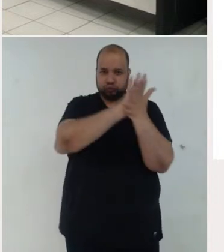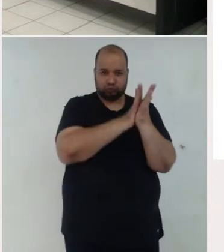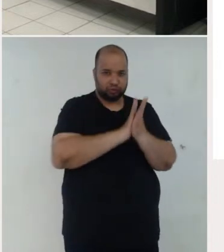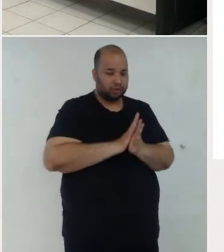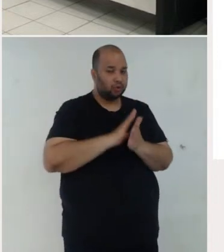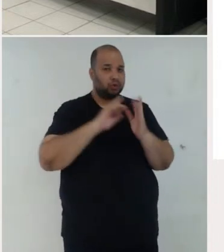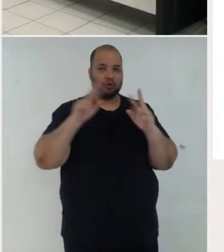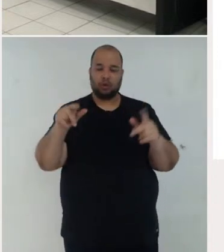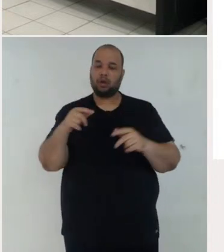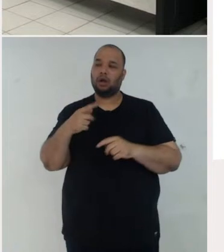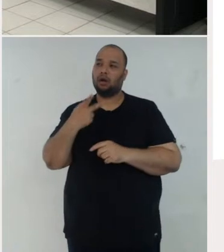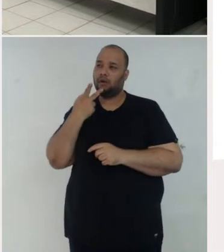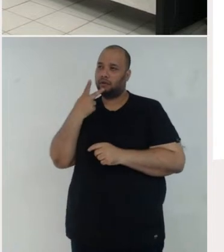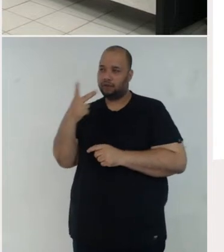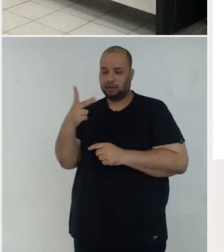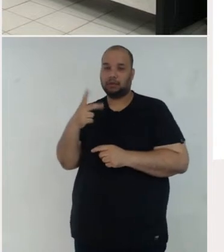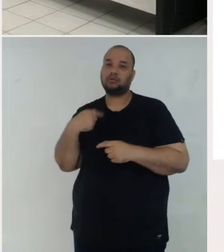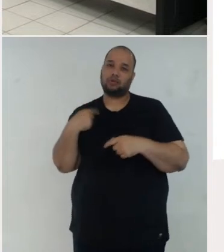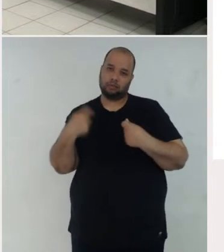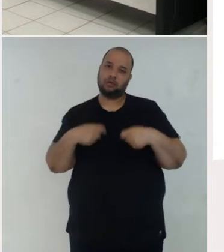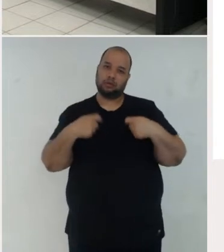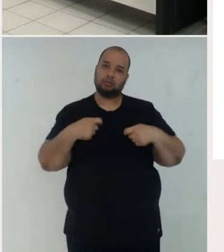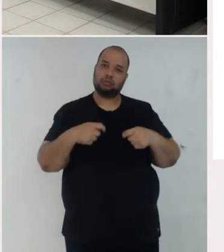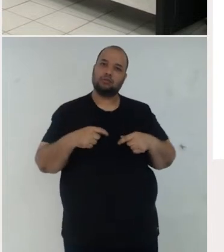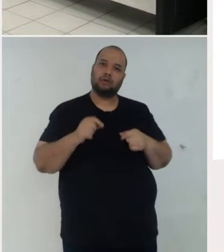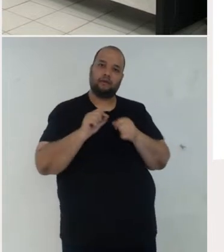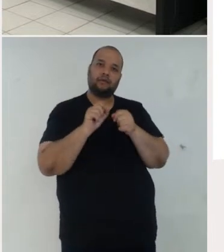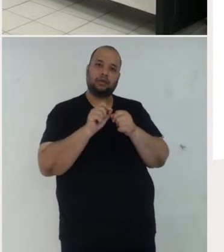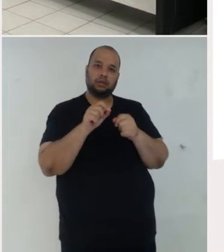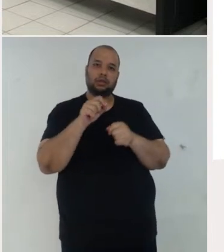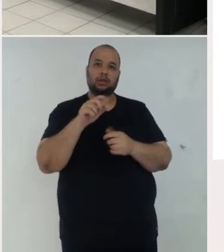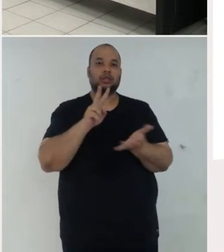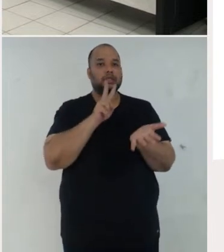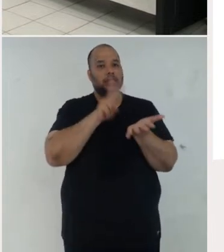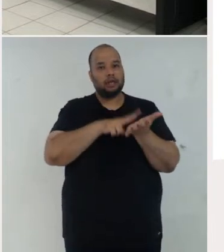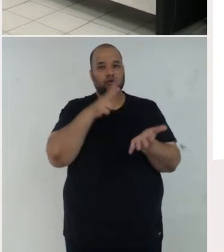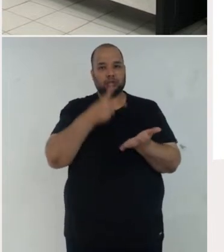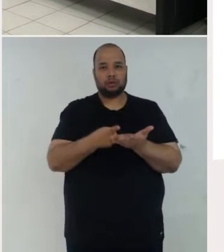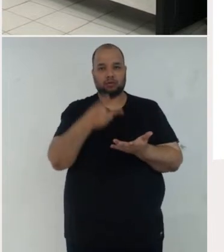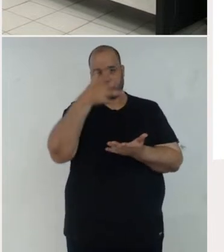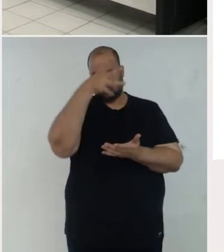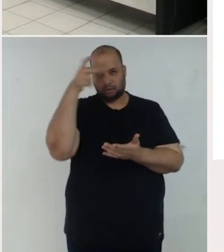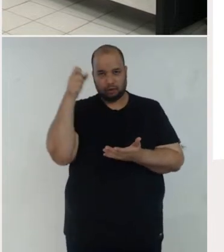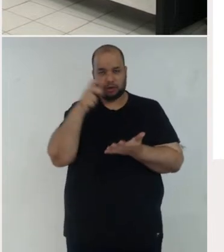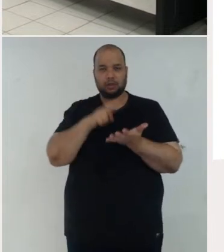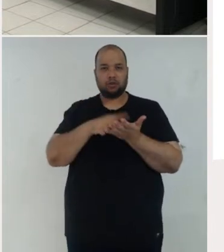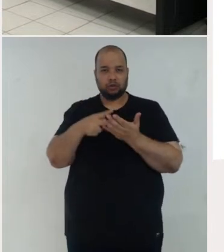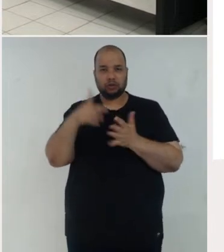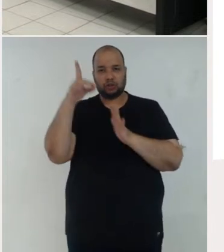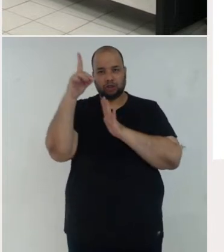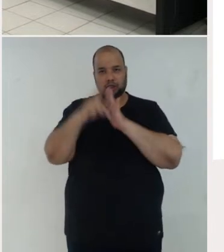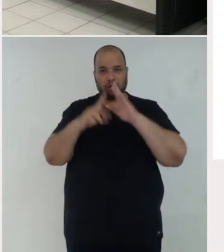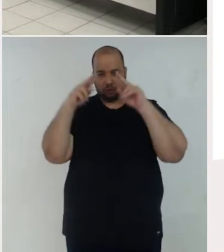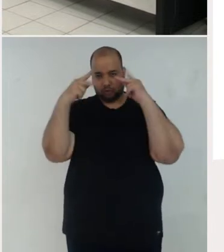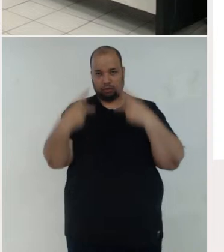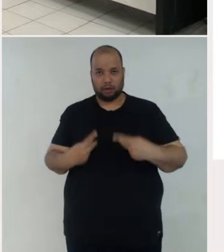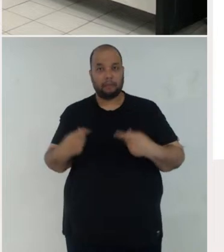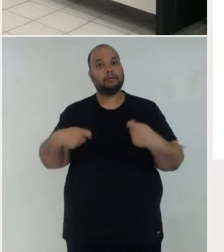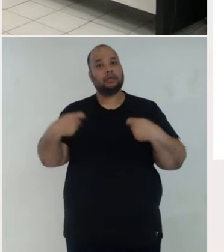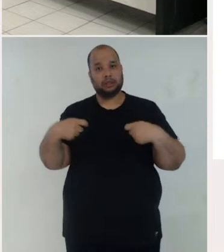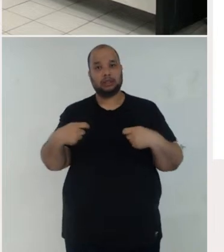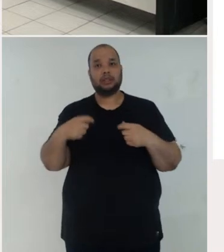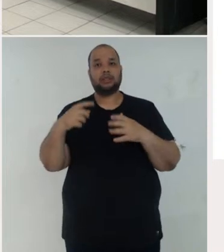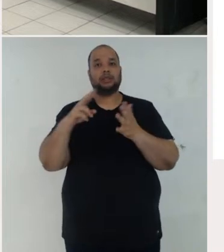Maria, eu tenho que fazer alguma coisa com a Amazônia, traduzindo a Amazônia, traduzindo os direitos humanos,